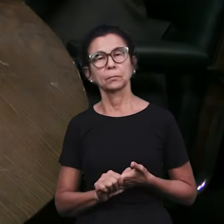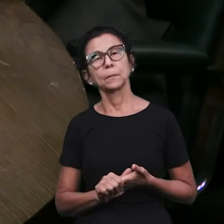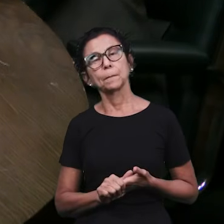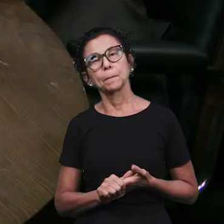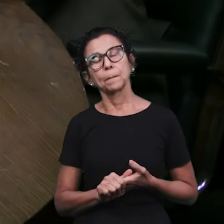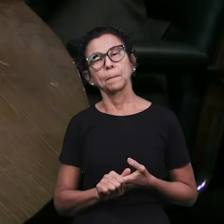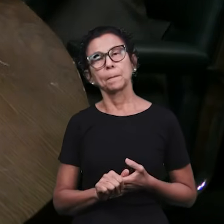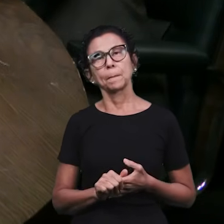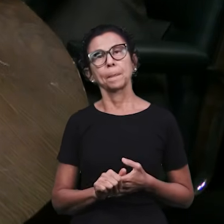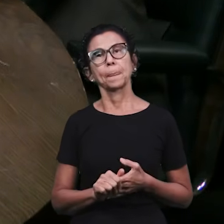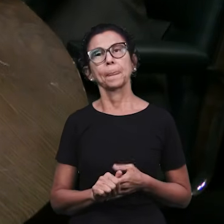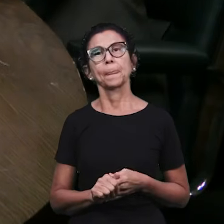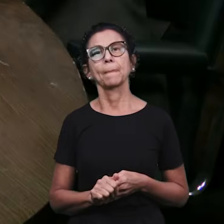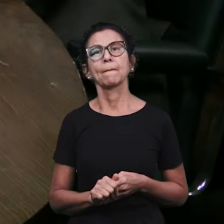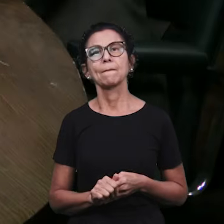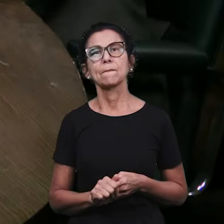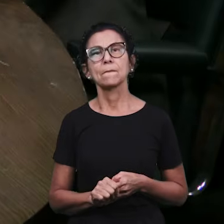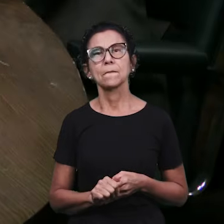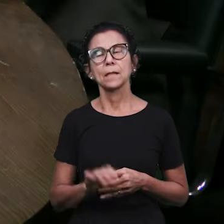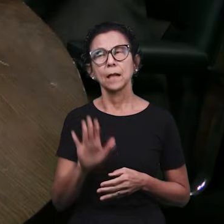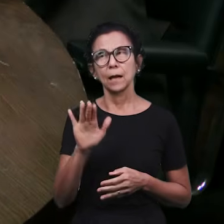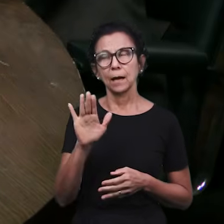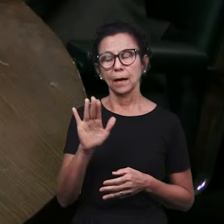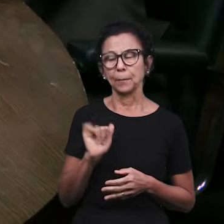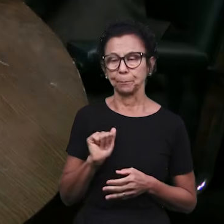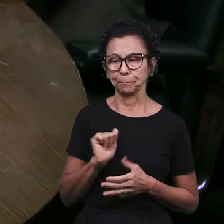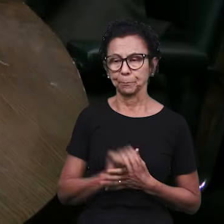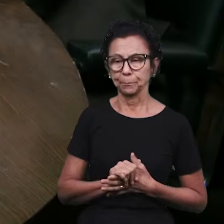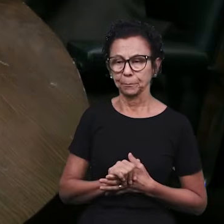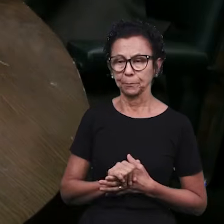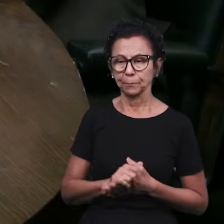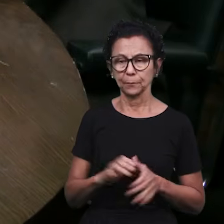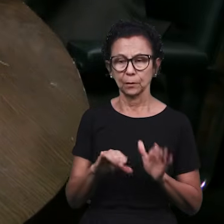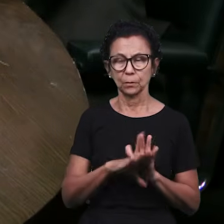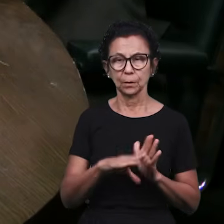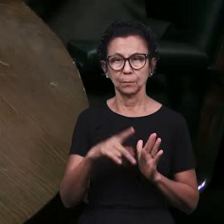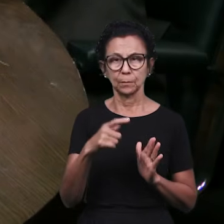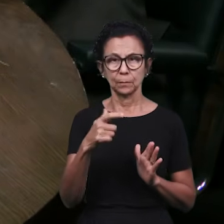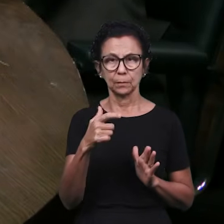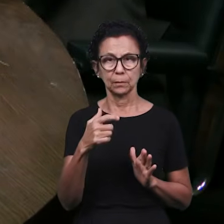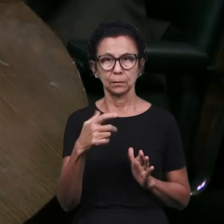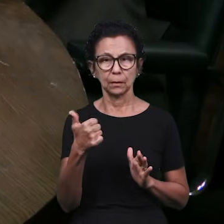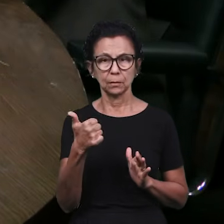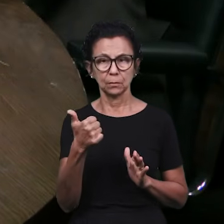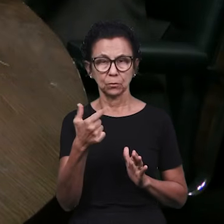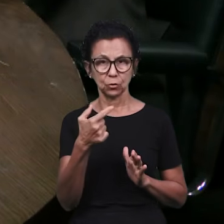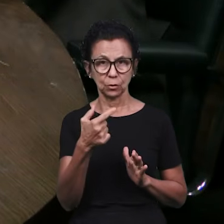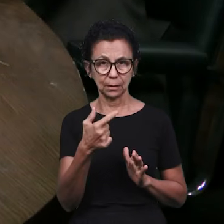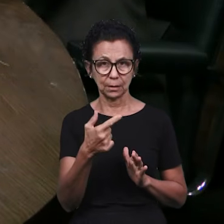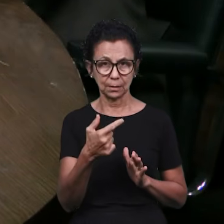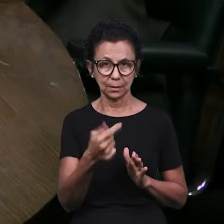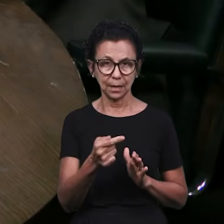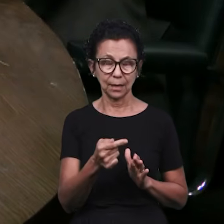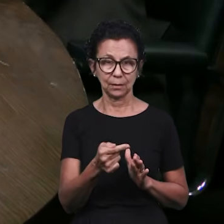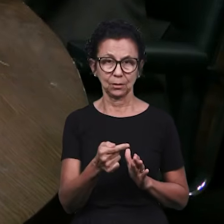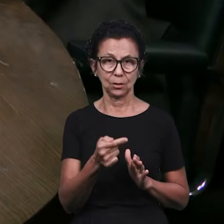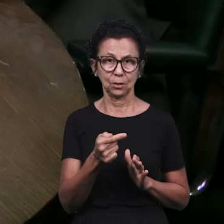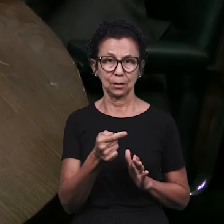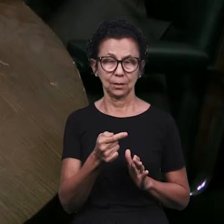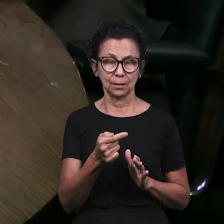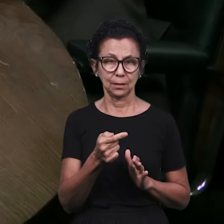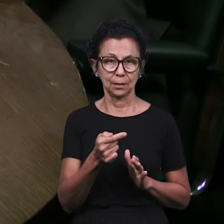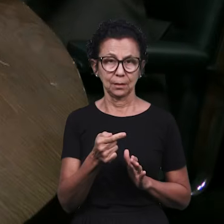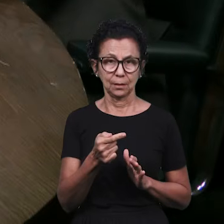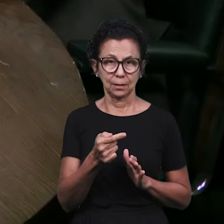no capítulo 18, só voltando aqui, no capítulo 17, nós vamos ver como que o Senhor prosperou. Que veja